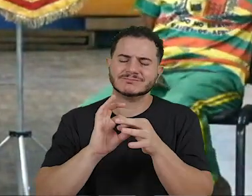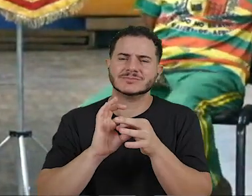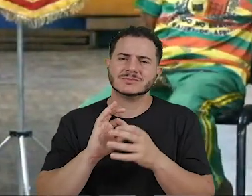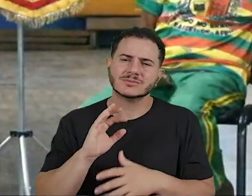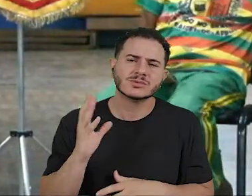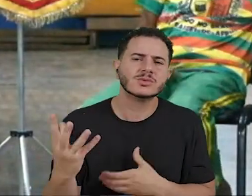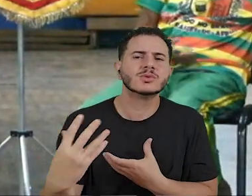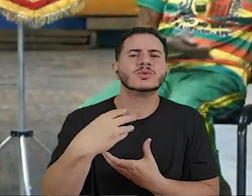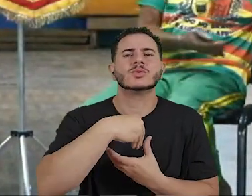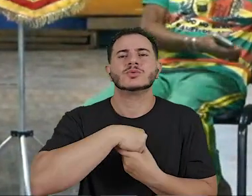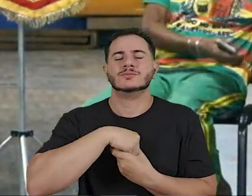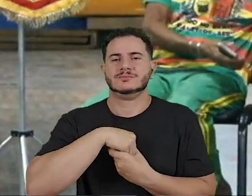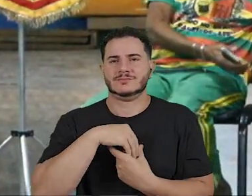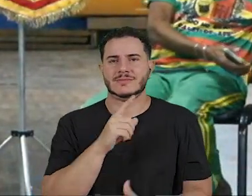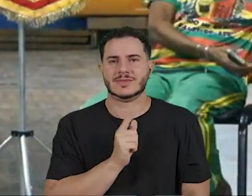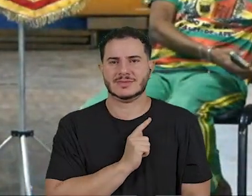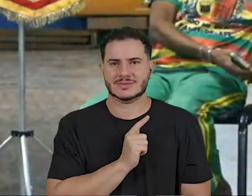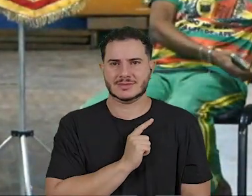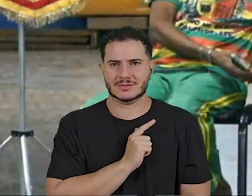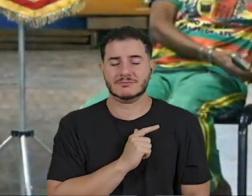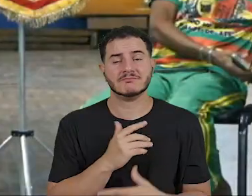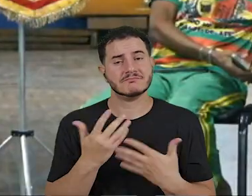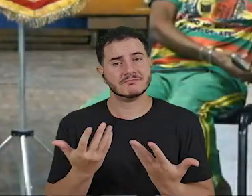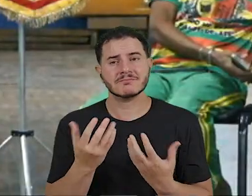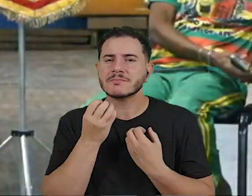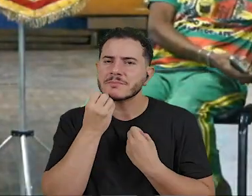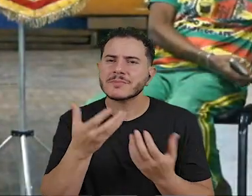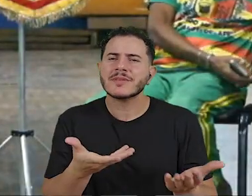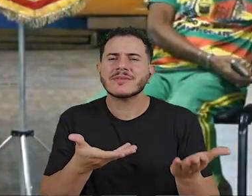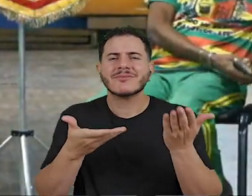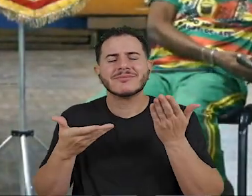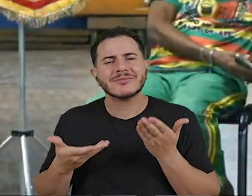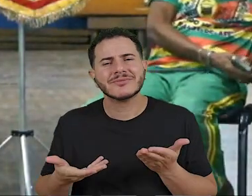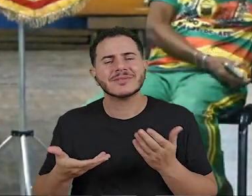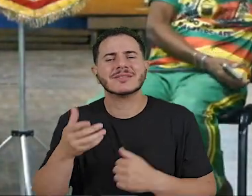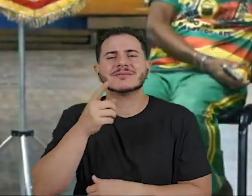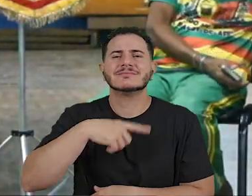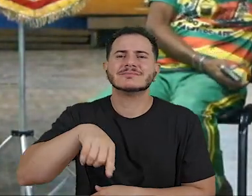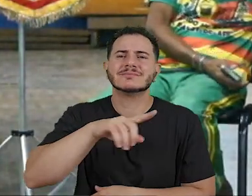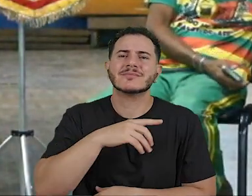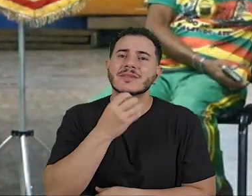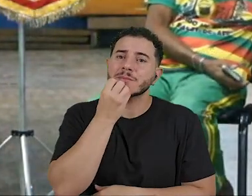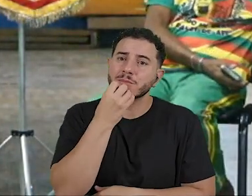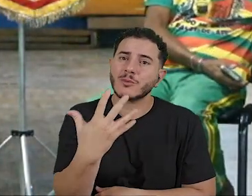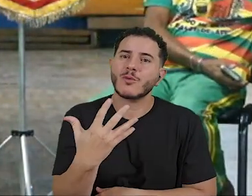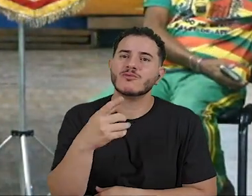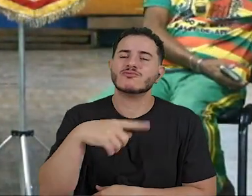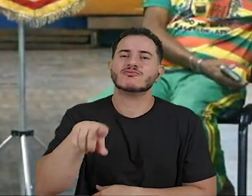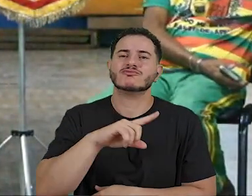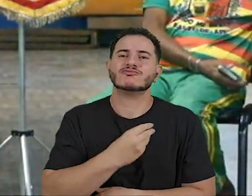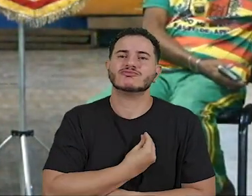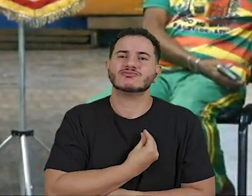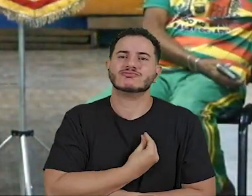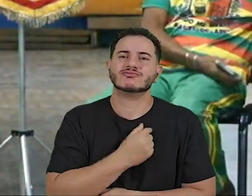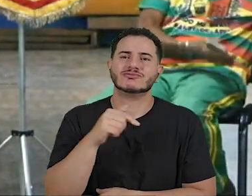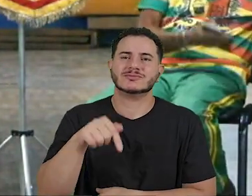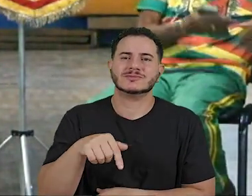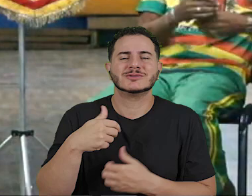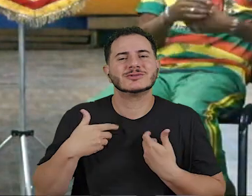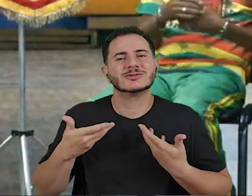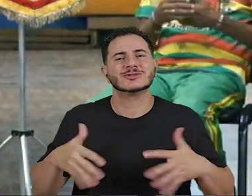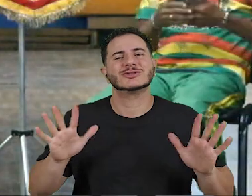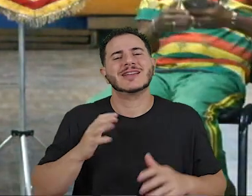contínua transformação. Então sejam muito bem-vindos, que bom que vocês estão aqui, a gente já estava